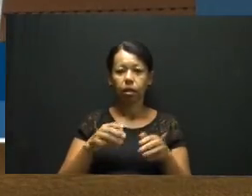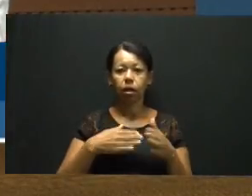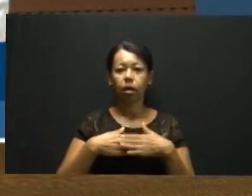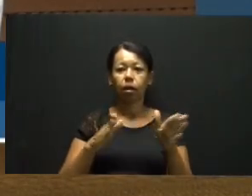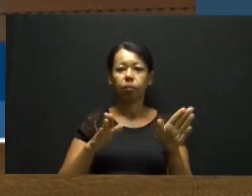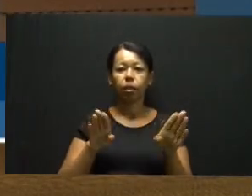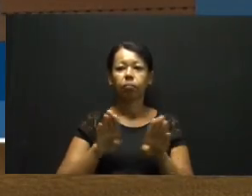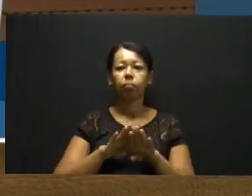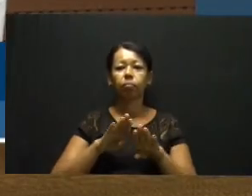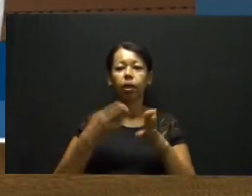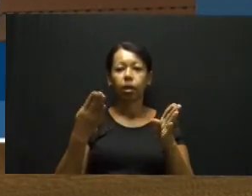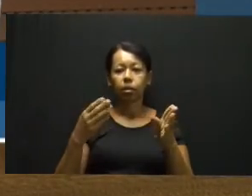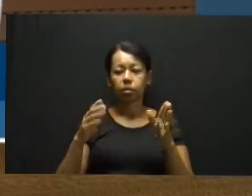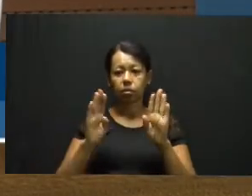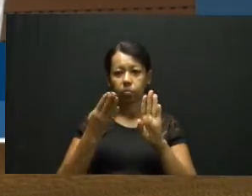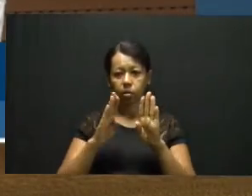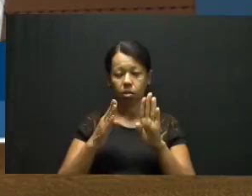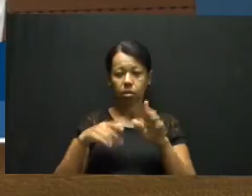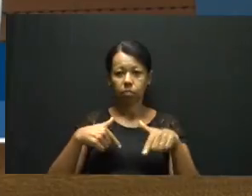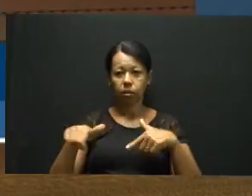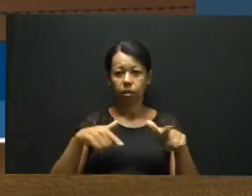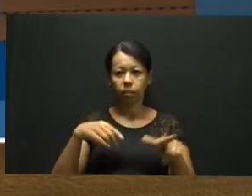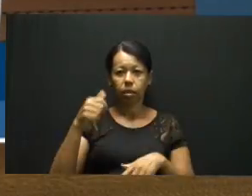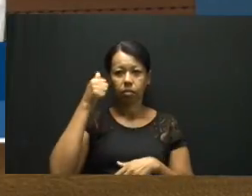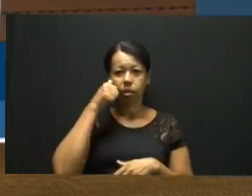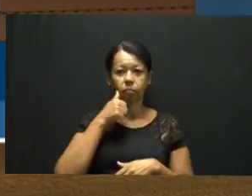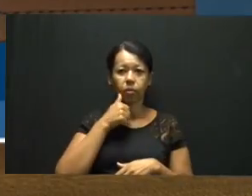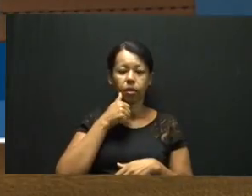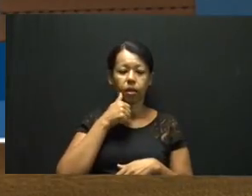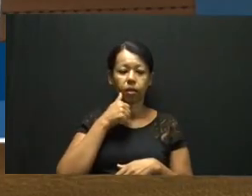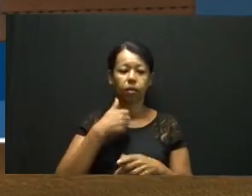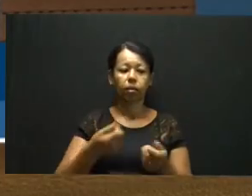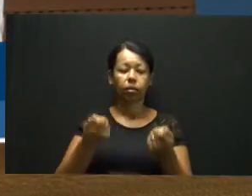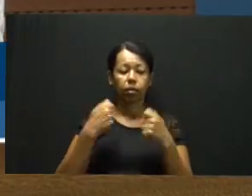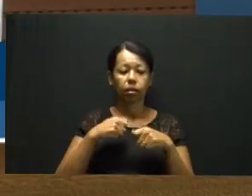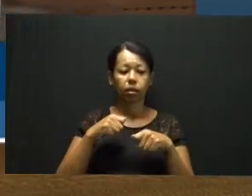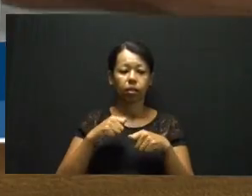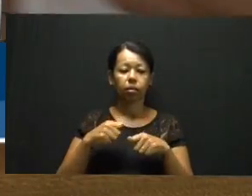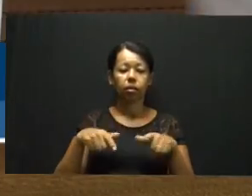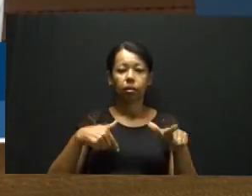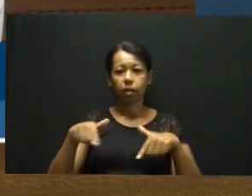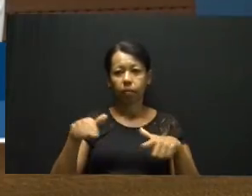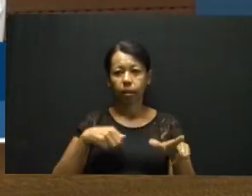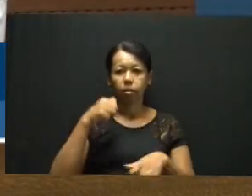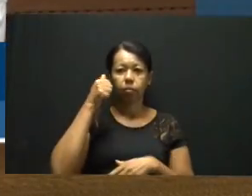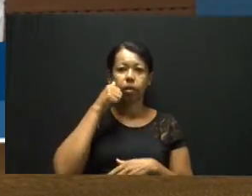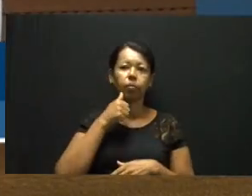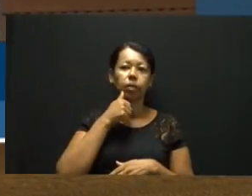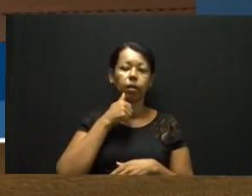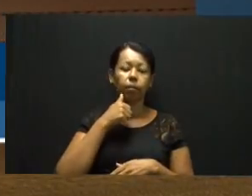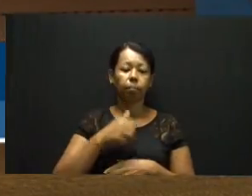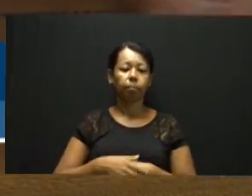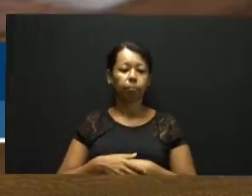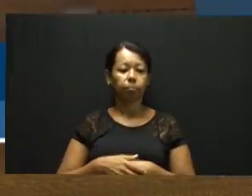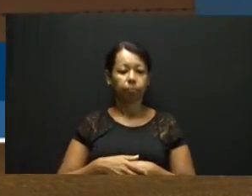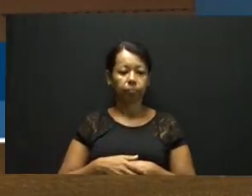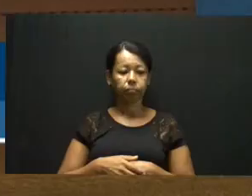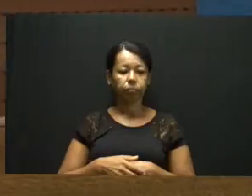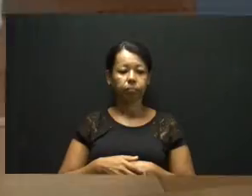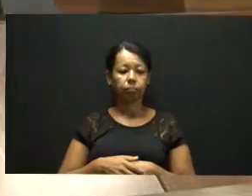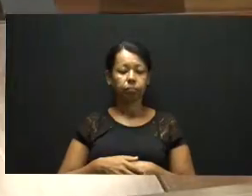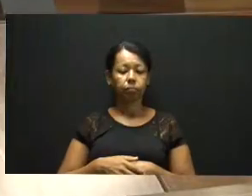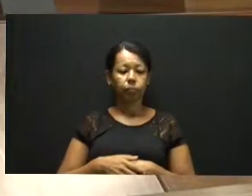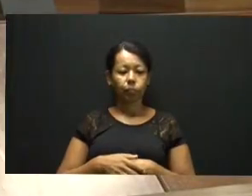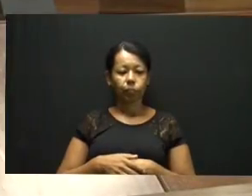mais portas ao emprego feminino, porque o turismo gera muito emprego feminino. Continua